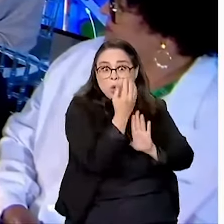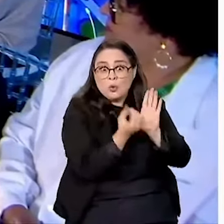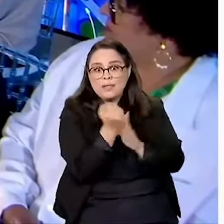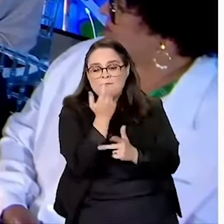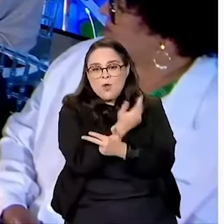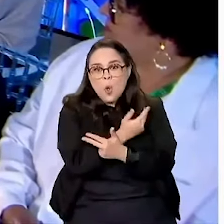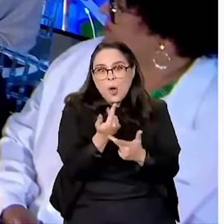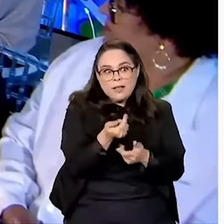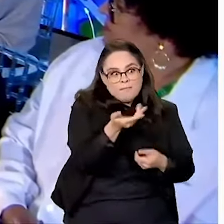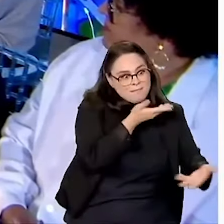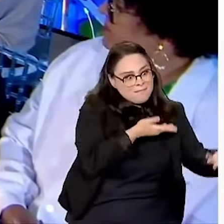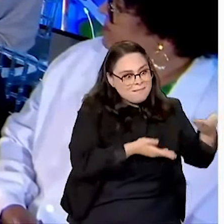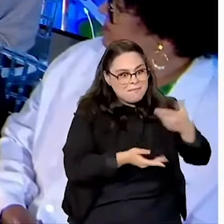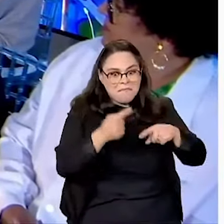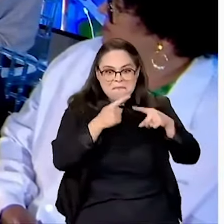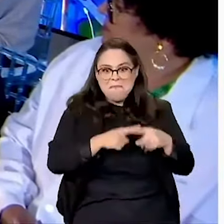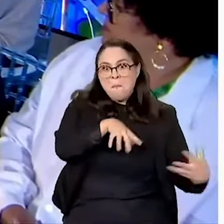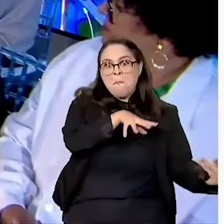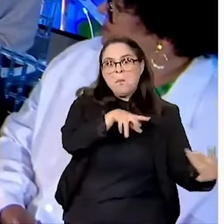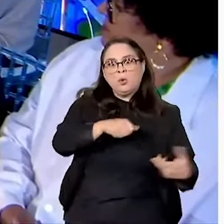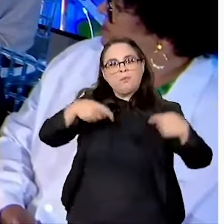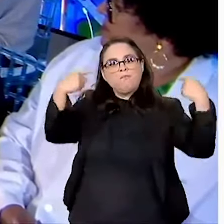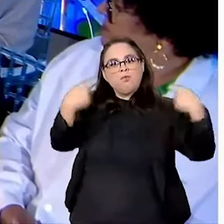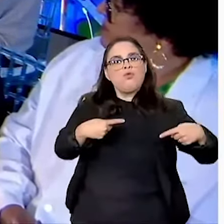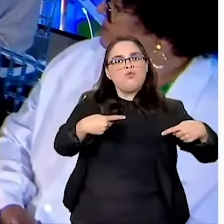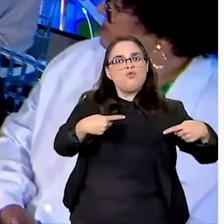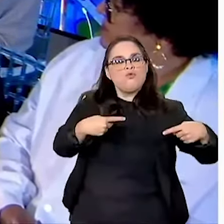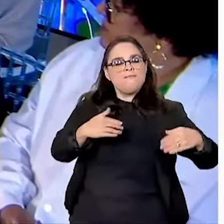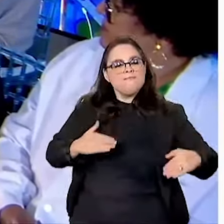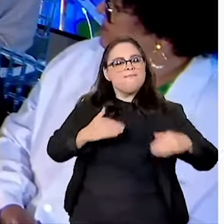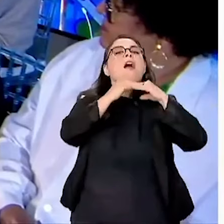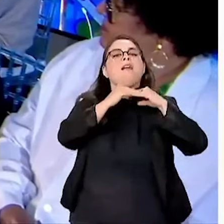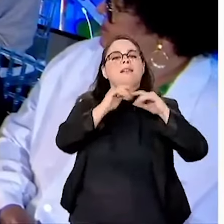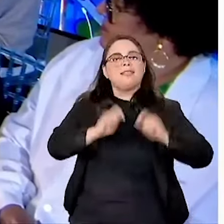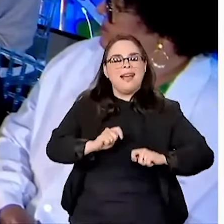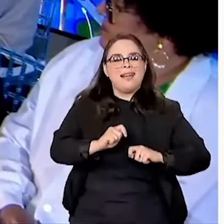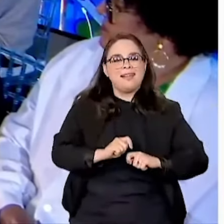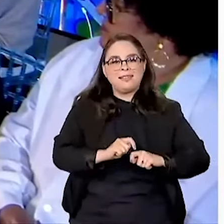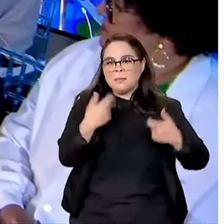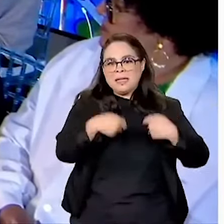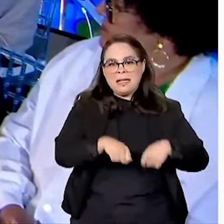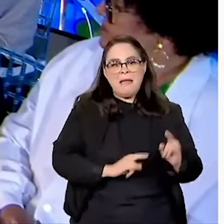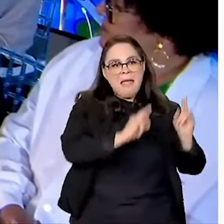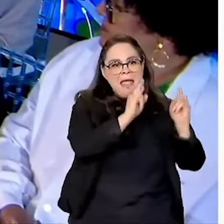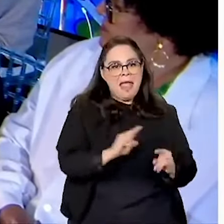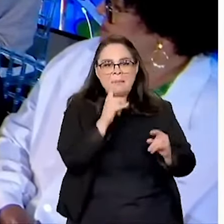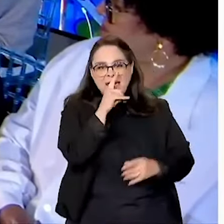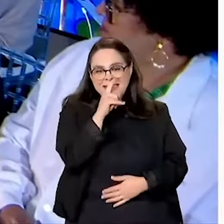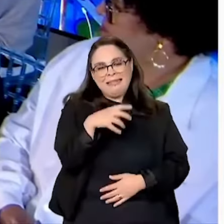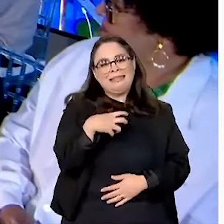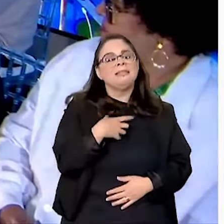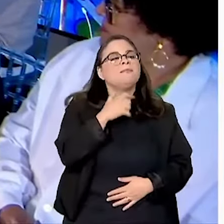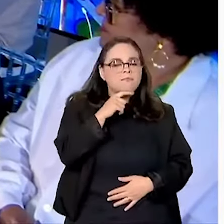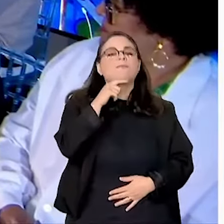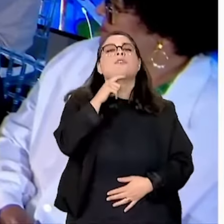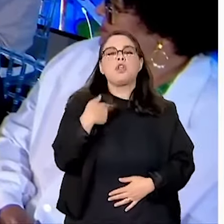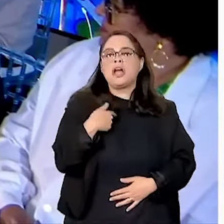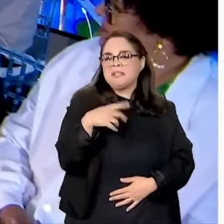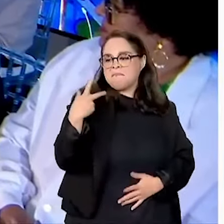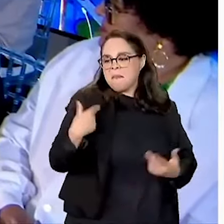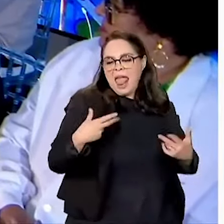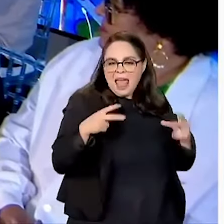e competir com qualquer país do mundo, sabe, igualdade de condições, sem complexo de vira-lata, de cabeça erguida e